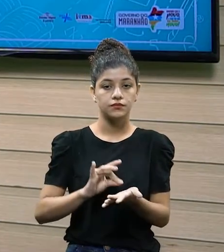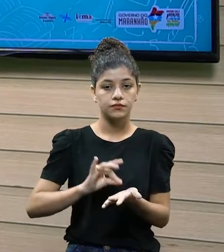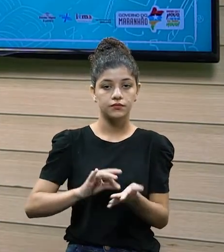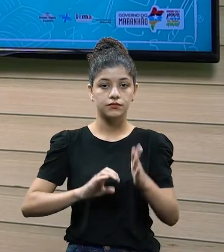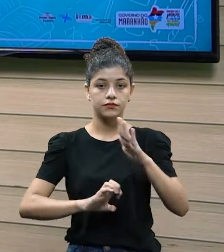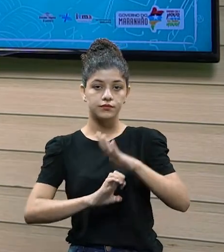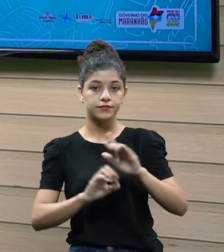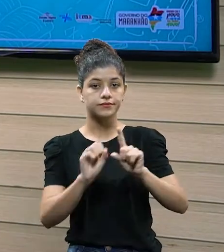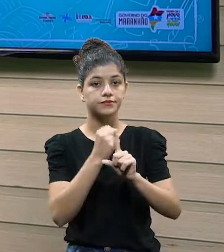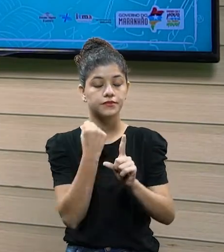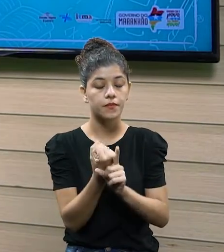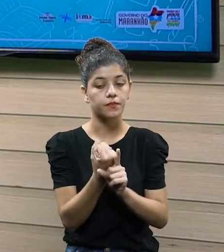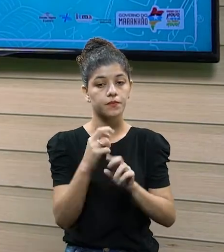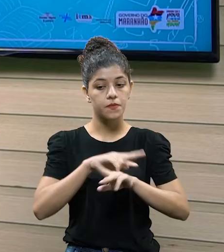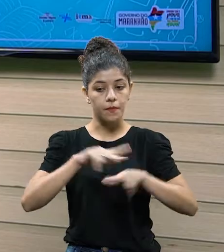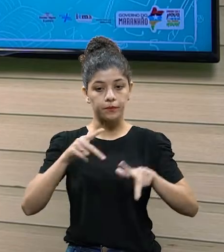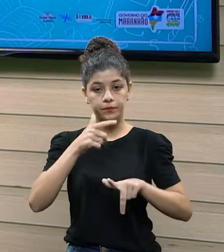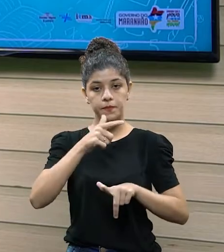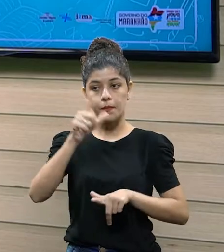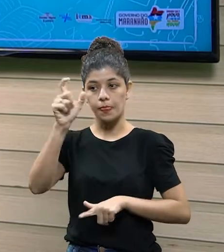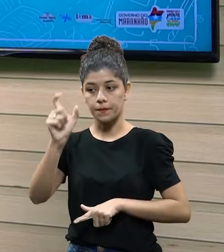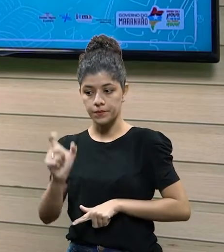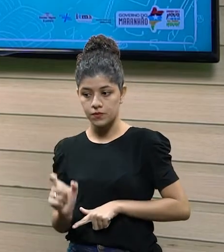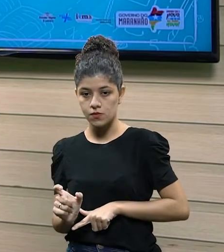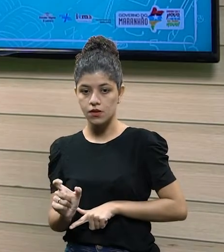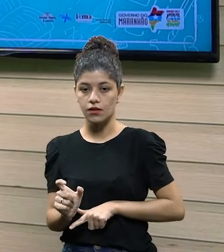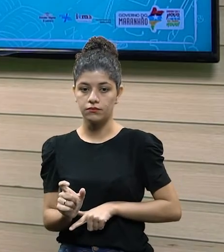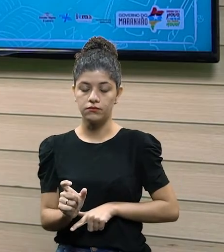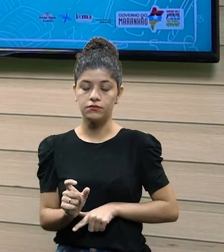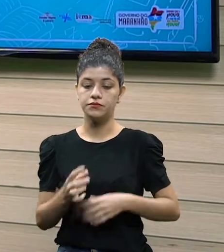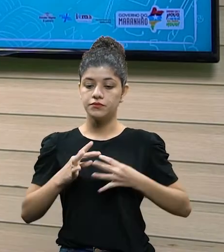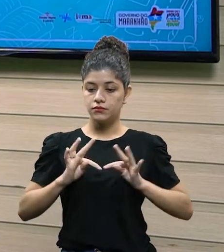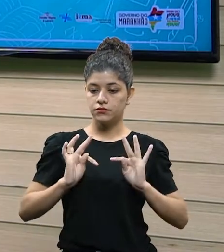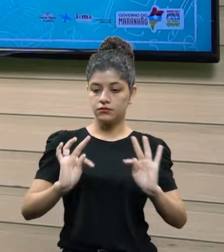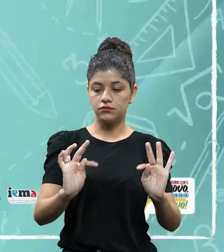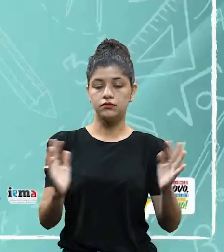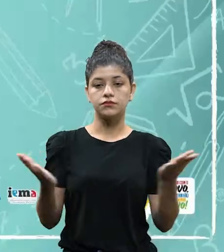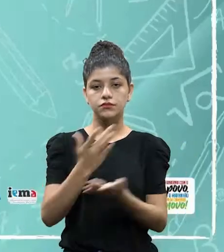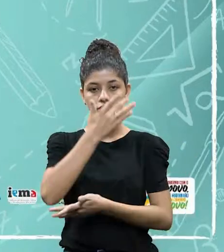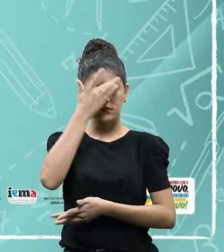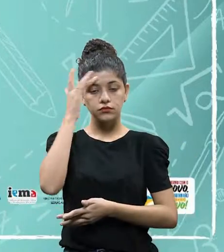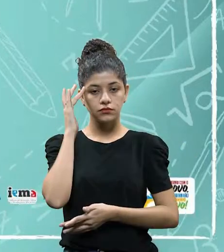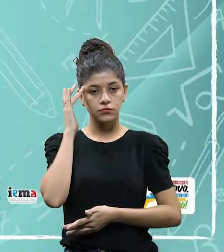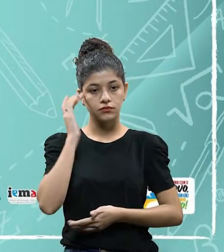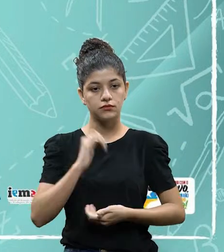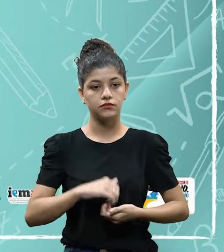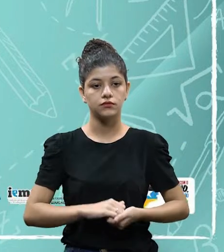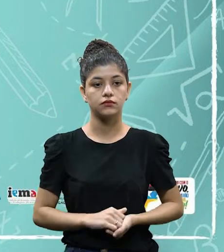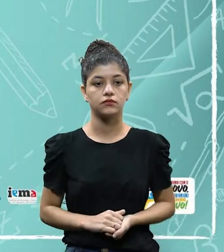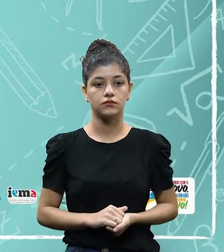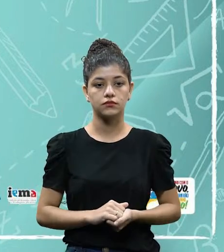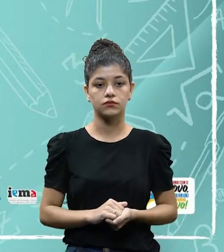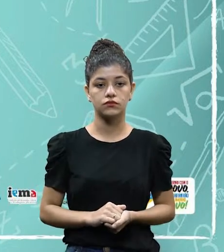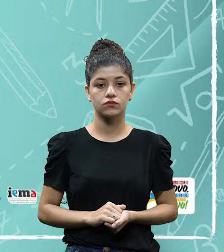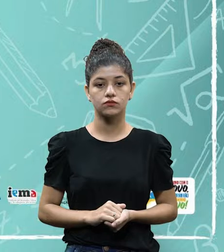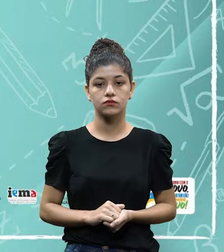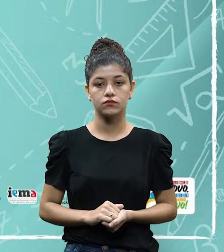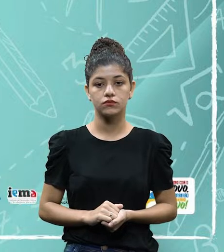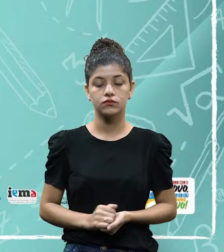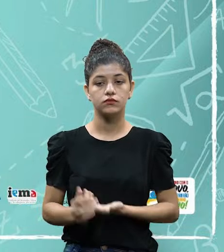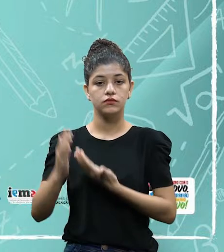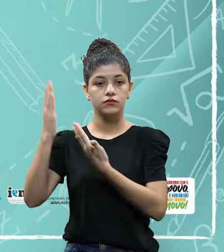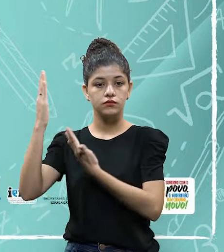sociedade, que quem faz a diferença, apesar de todo um aparato tecnológico que se tem hoje, são as pessoas. E aí eu trago essa parte bem aqui, o